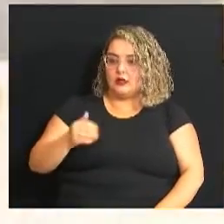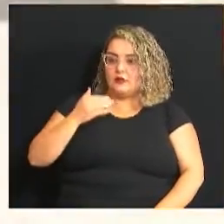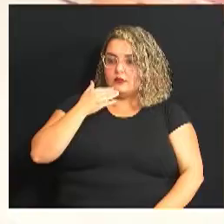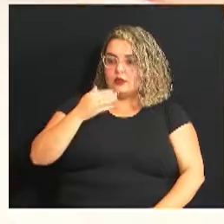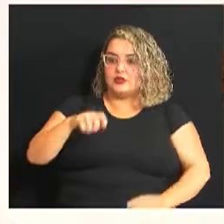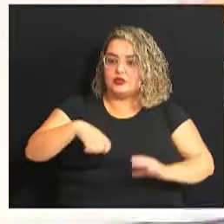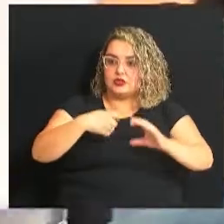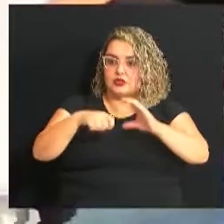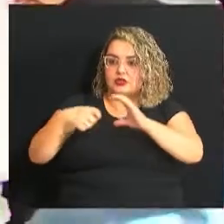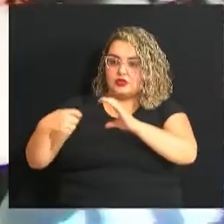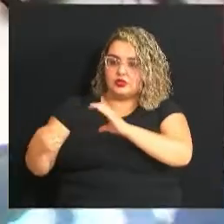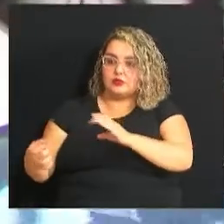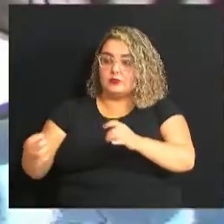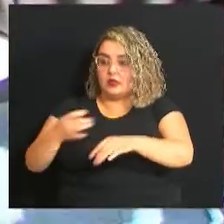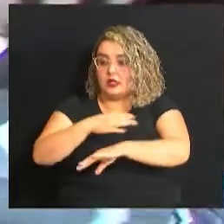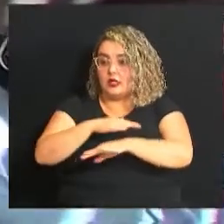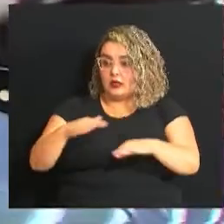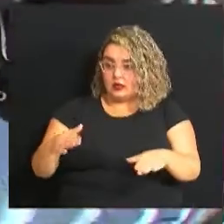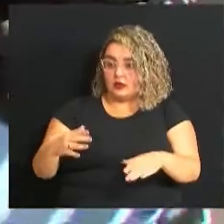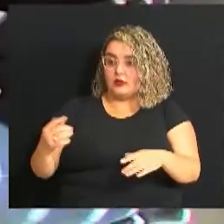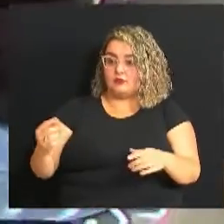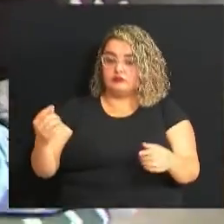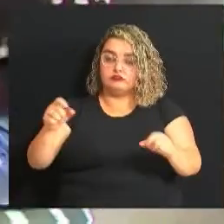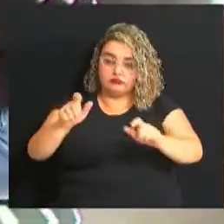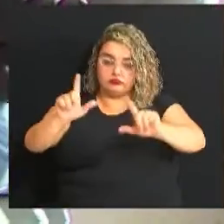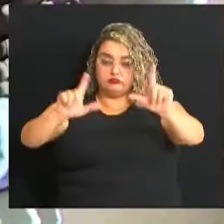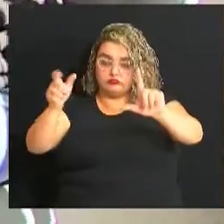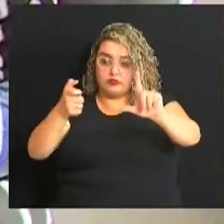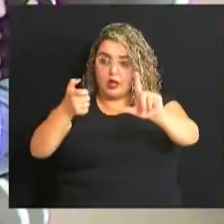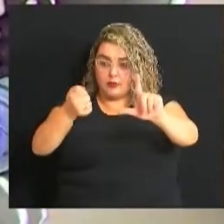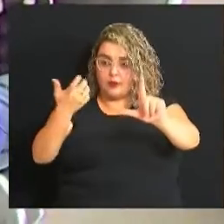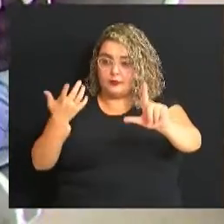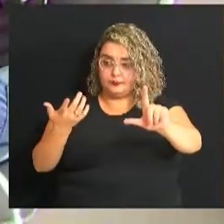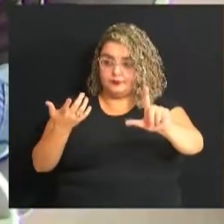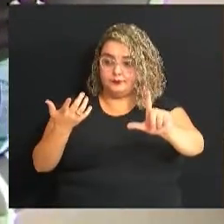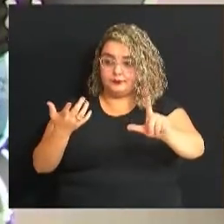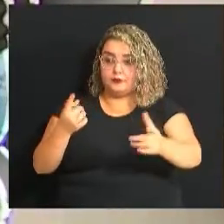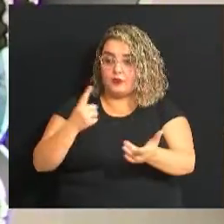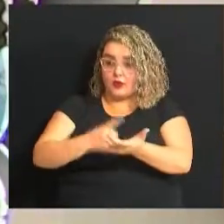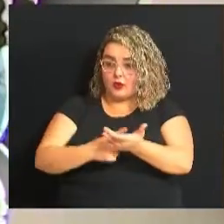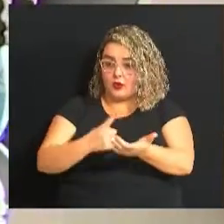então, para a gente encerrar. O pessoal que chegou agora, ligou a TV agora, então confirma para a